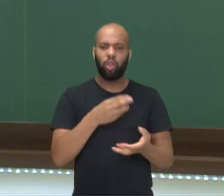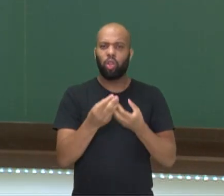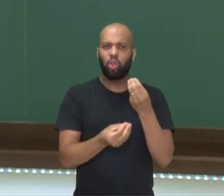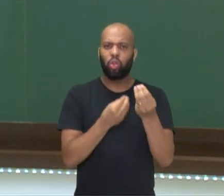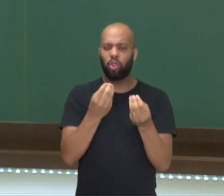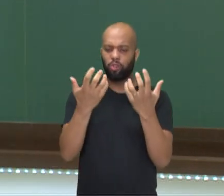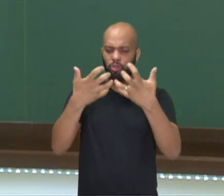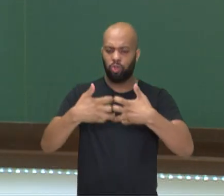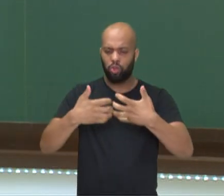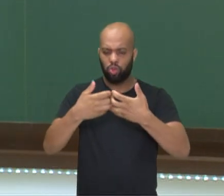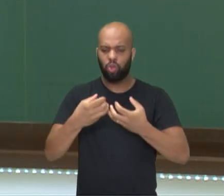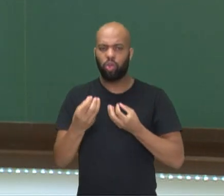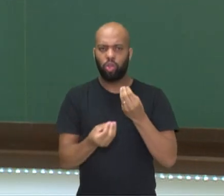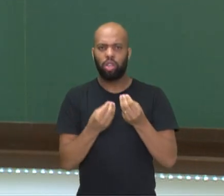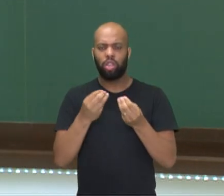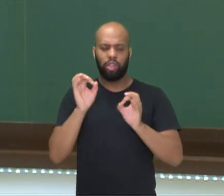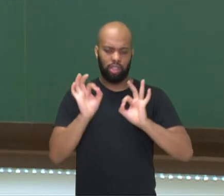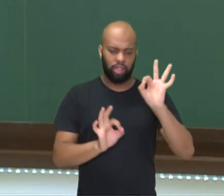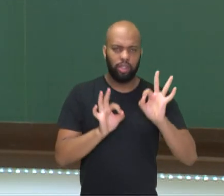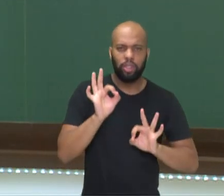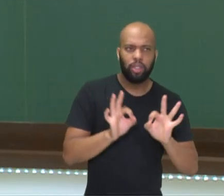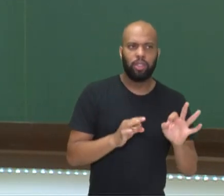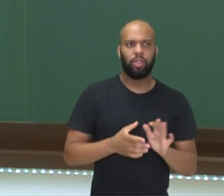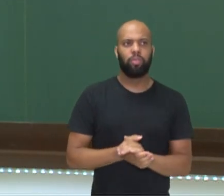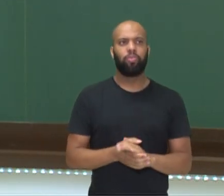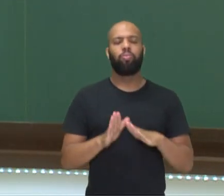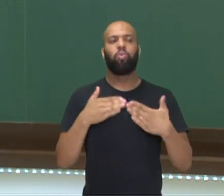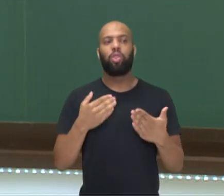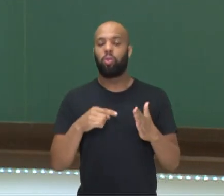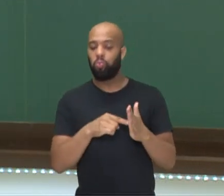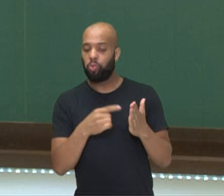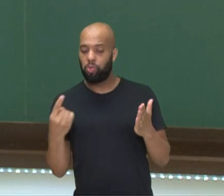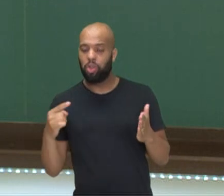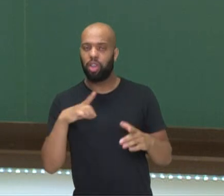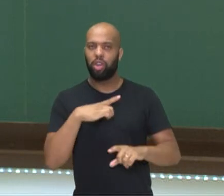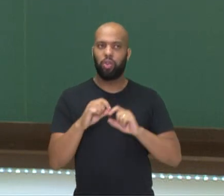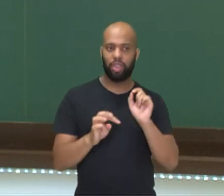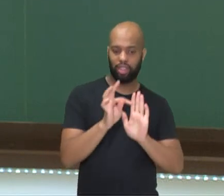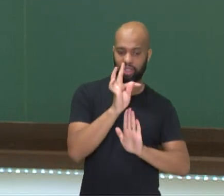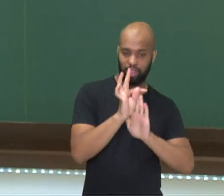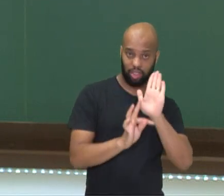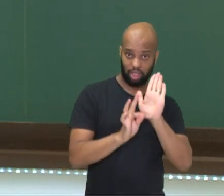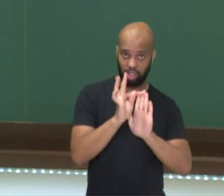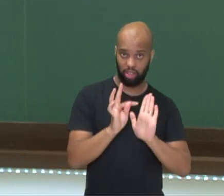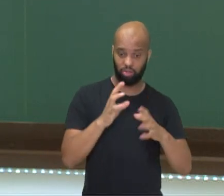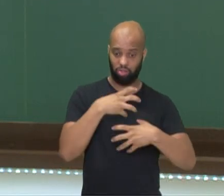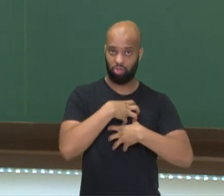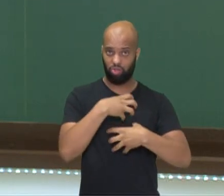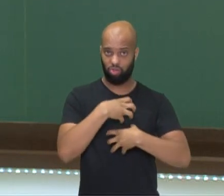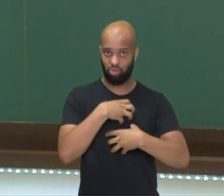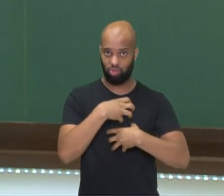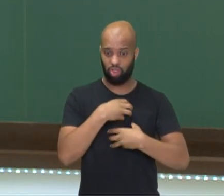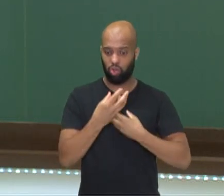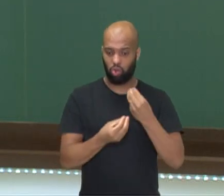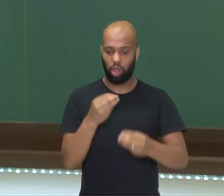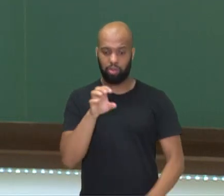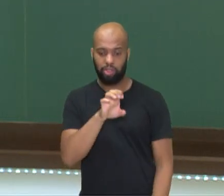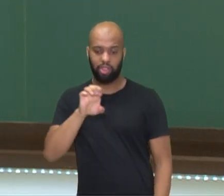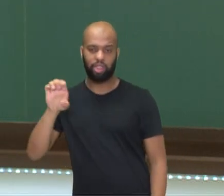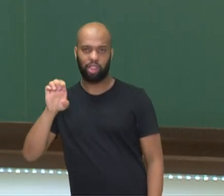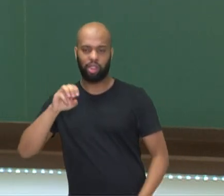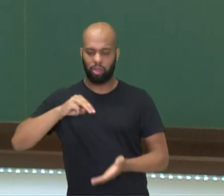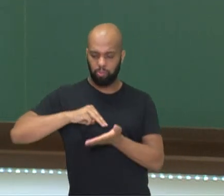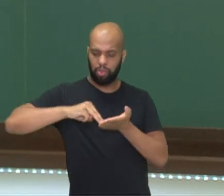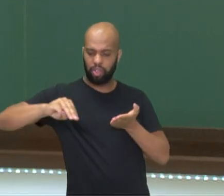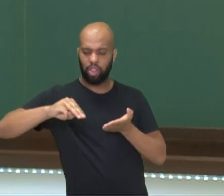ele está esquematizado. Então, na primeira parte lá do texto, do lado esquerdo, tá, gente, da mensagem, eu